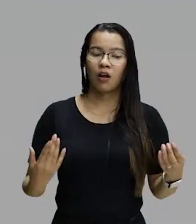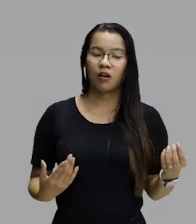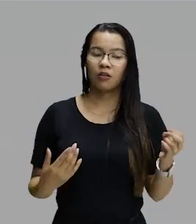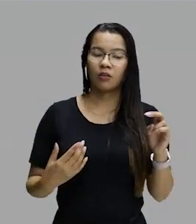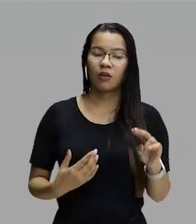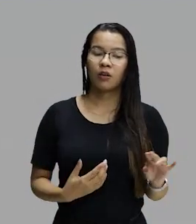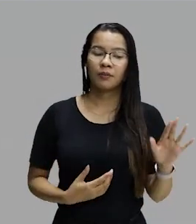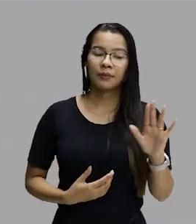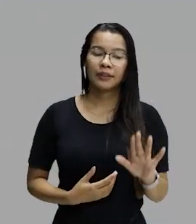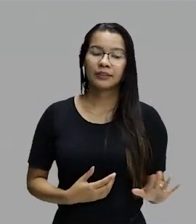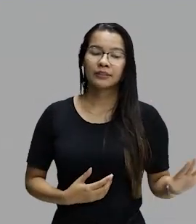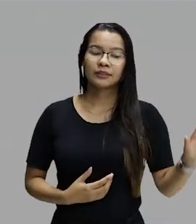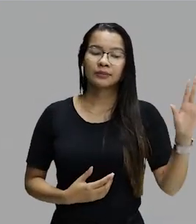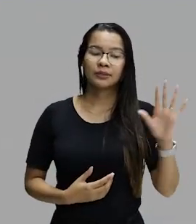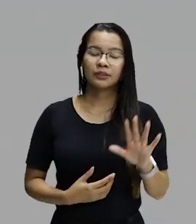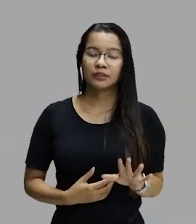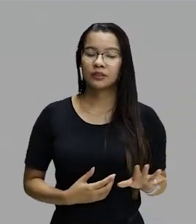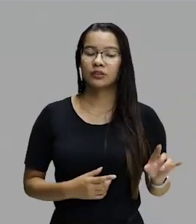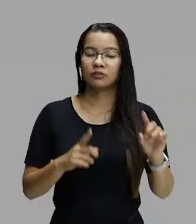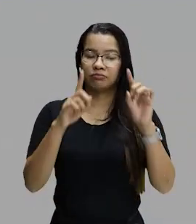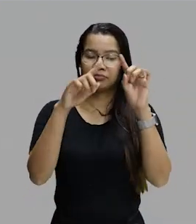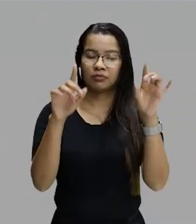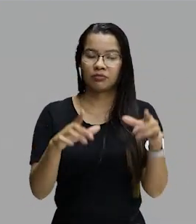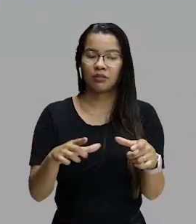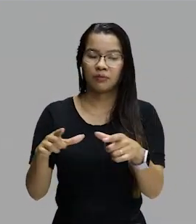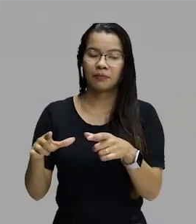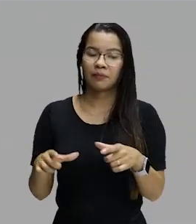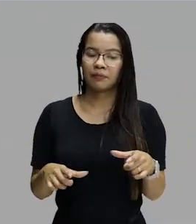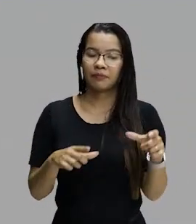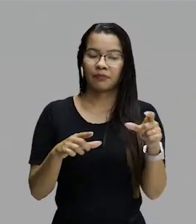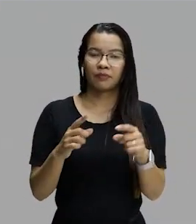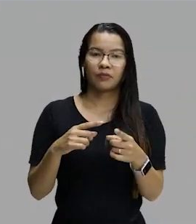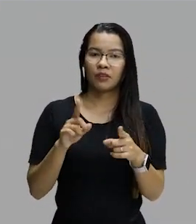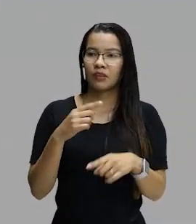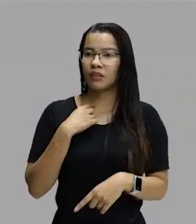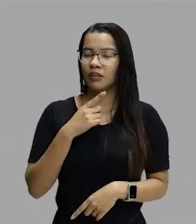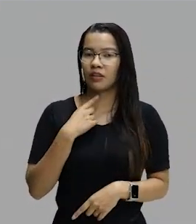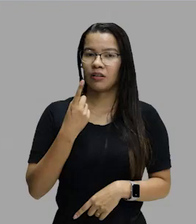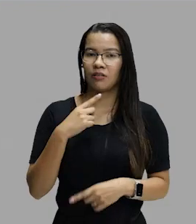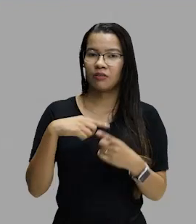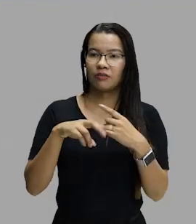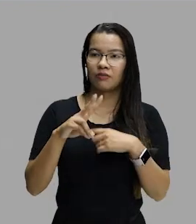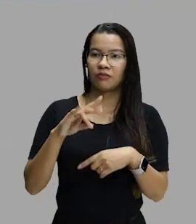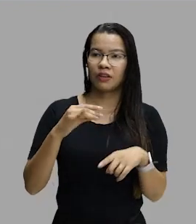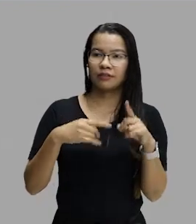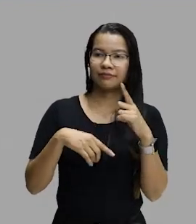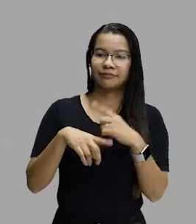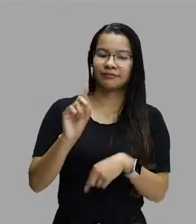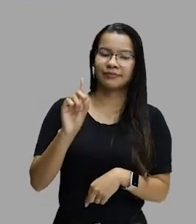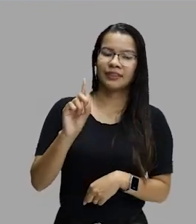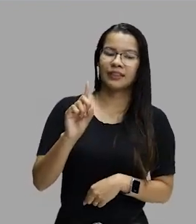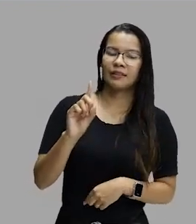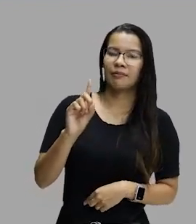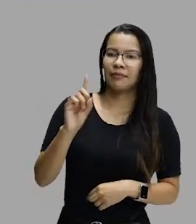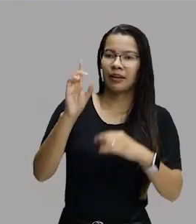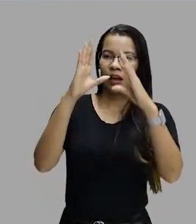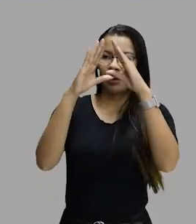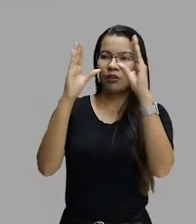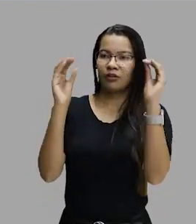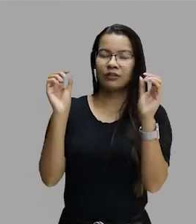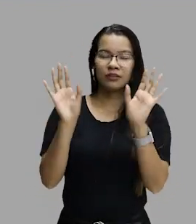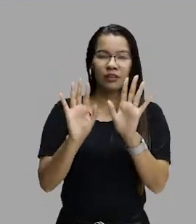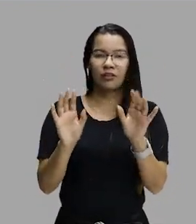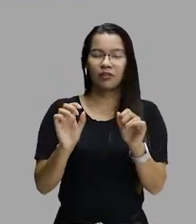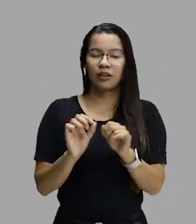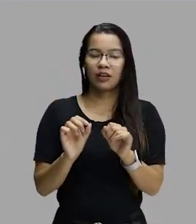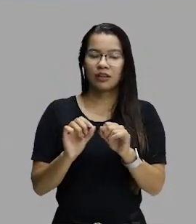caso o espaço, tá? Ninguém aqui vai para a Lua, ninguém aqui vai fazer passeio na órbita espacial, no sentido de espaço, onde as